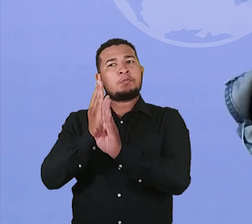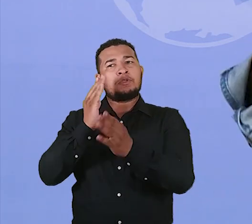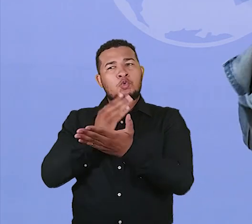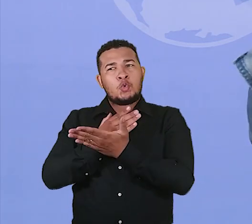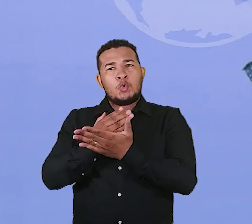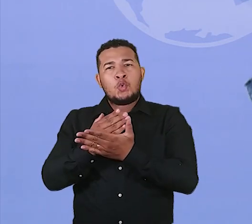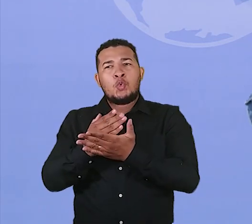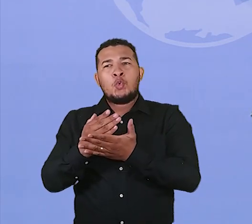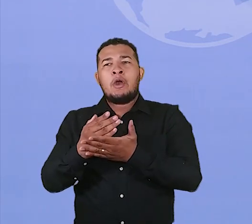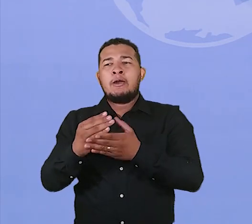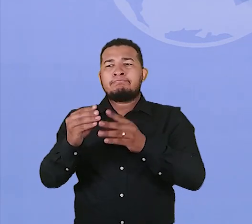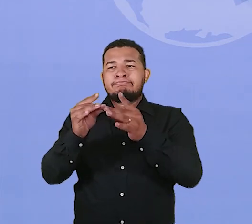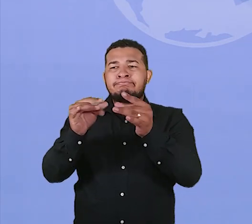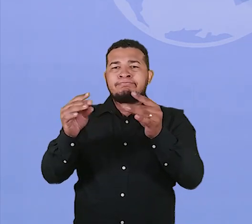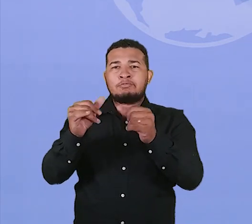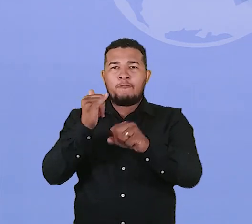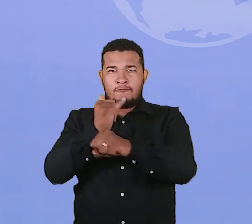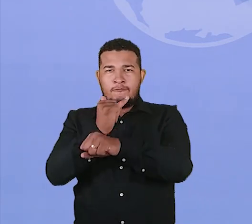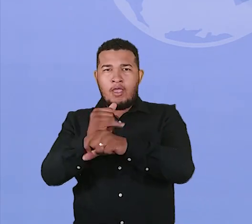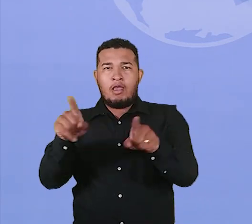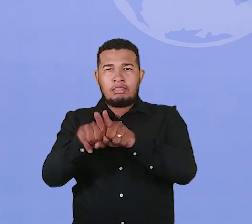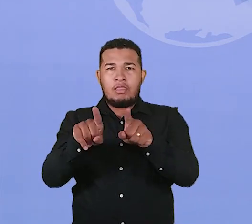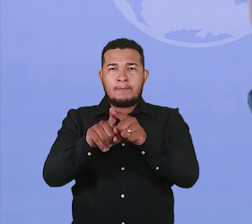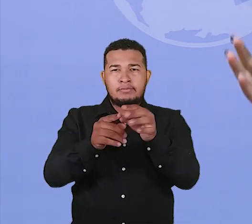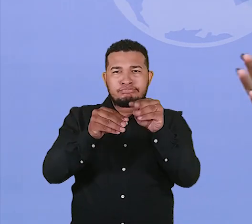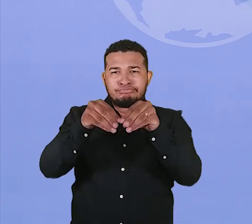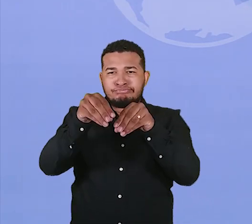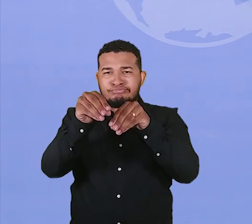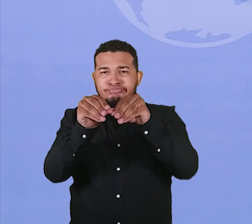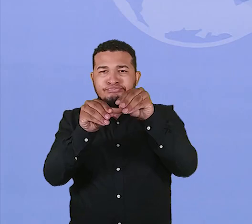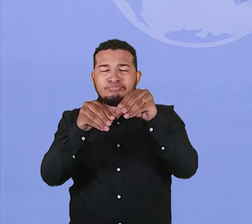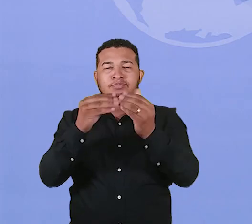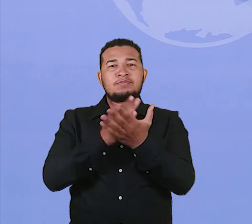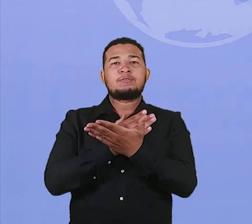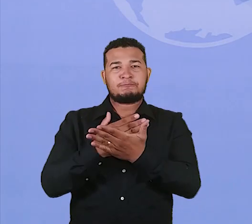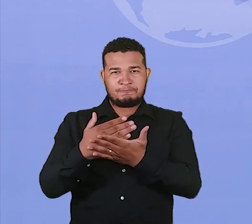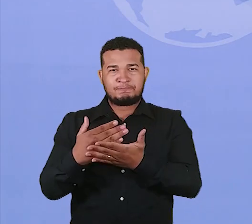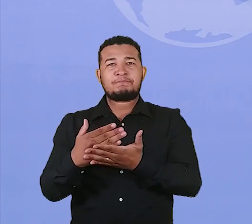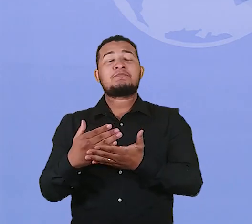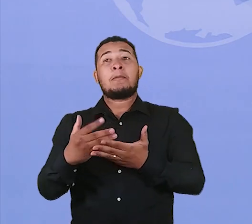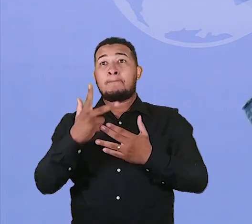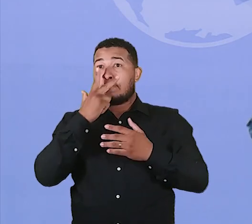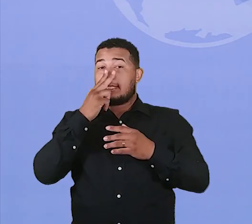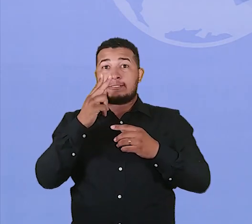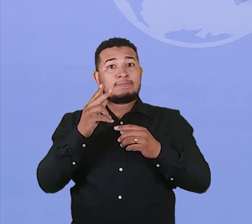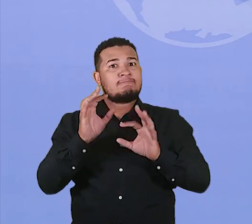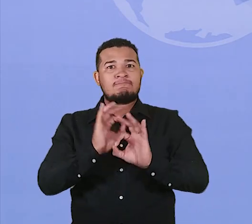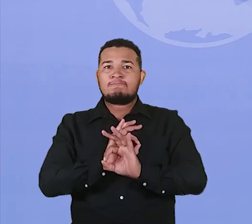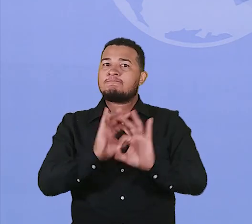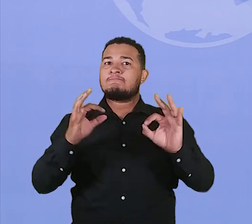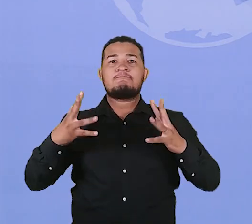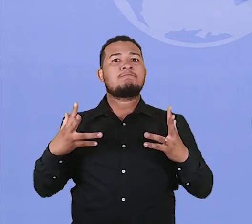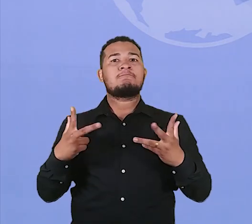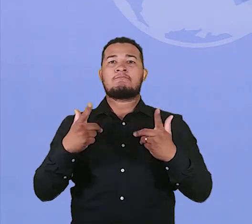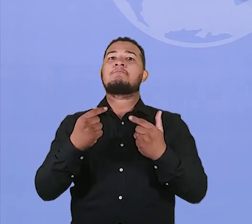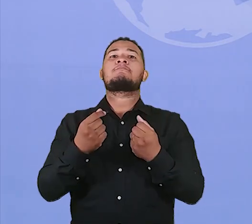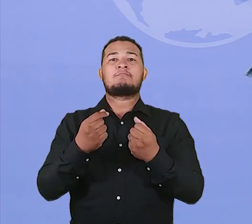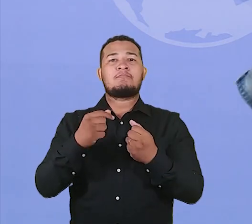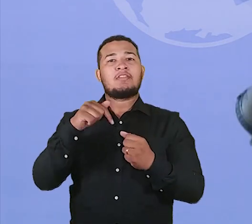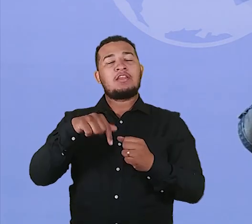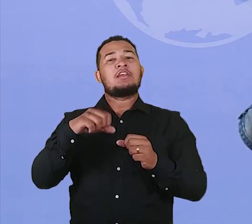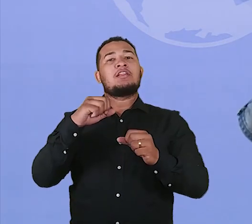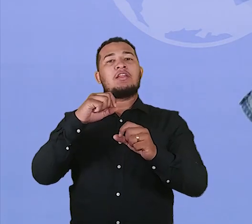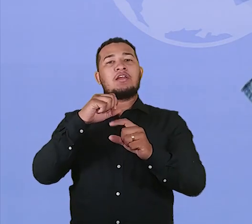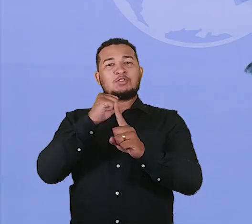começar a manipular o ferro também foi algo sensacional né para nossa sociedade com